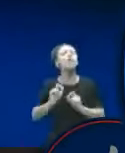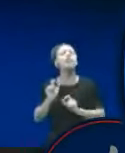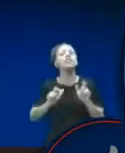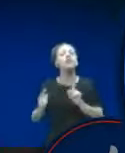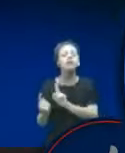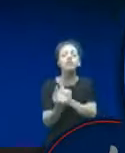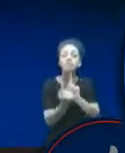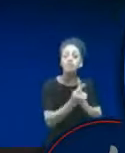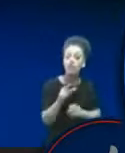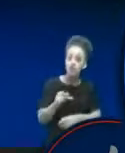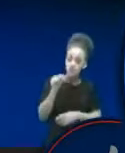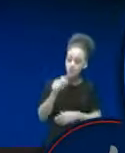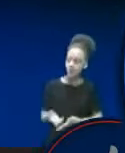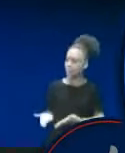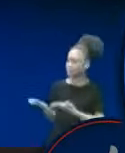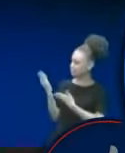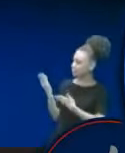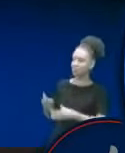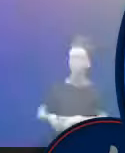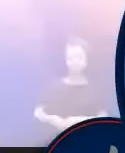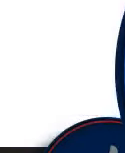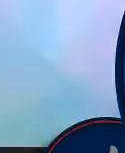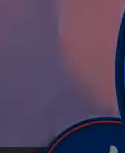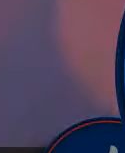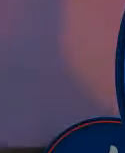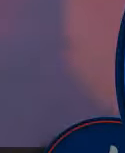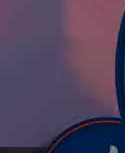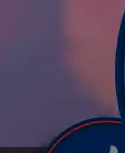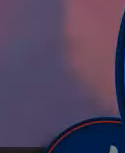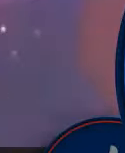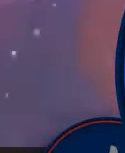nossos clientes escolheram lá. Vamos ver.